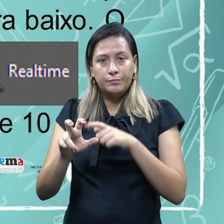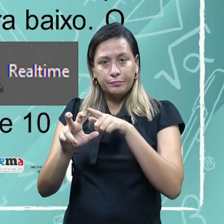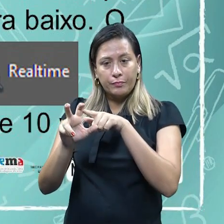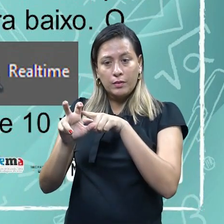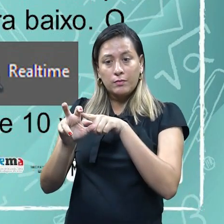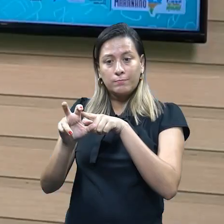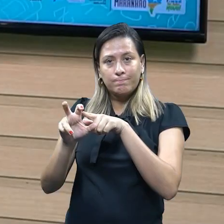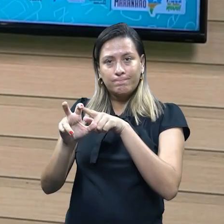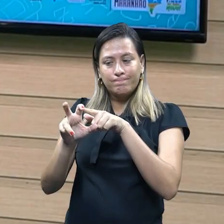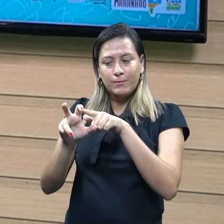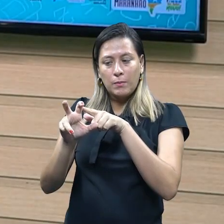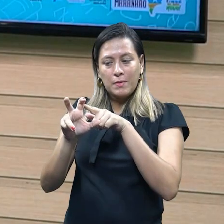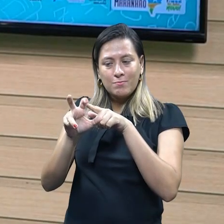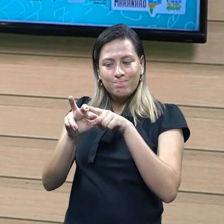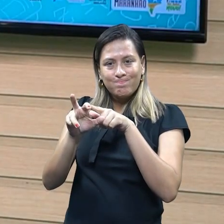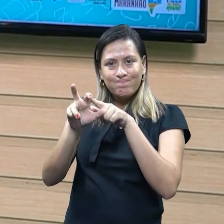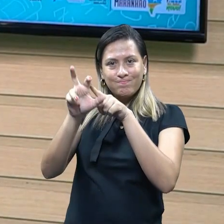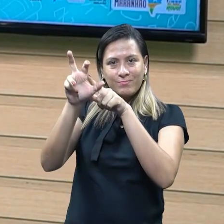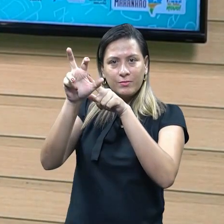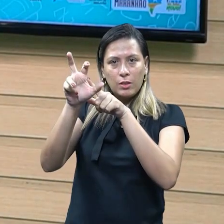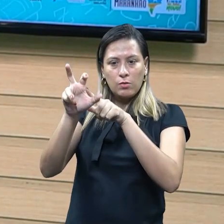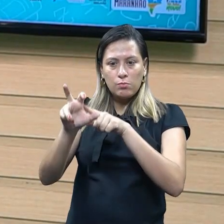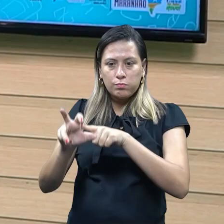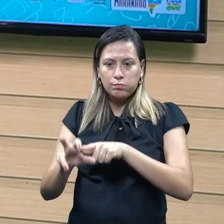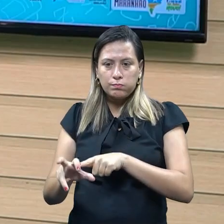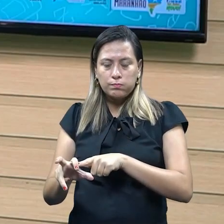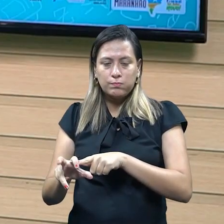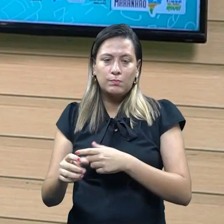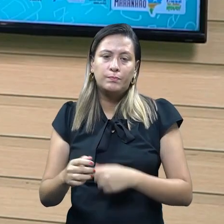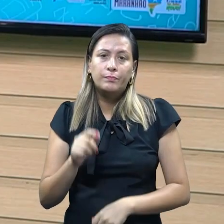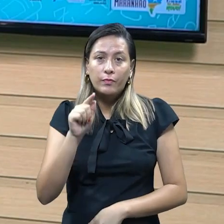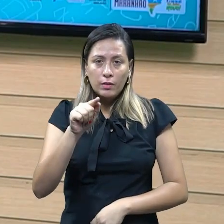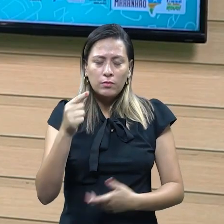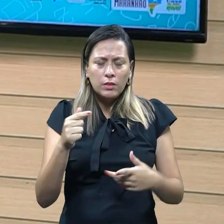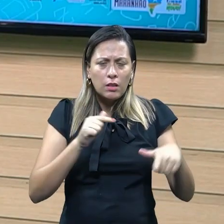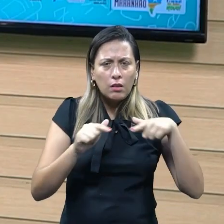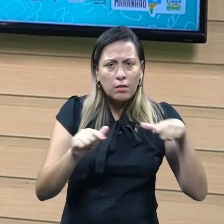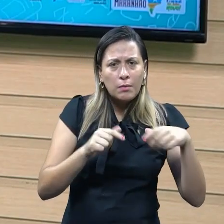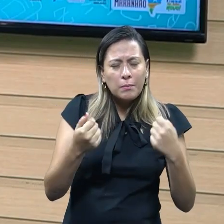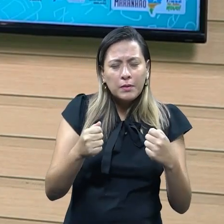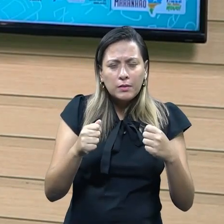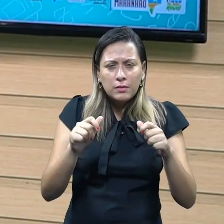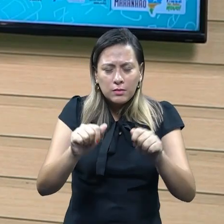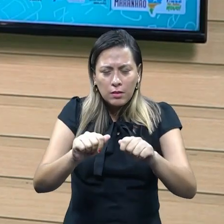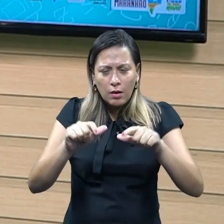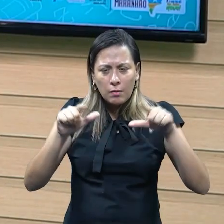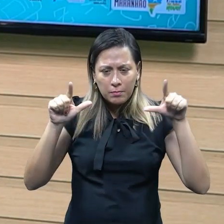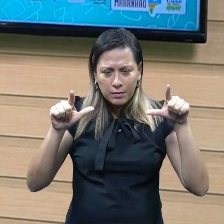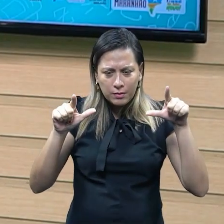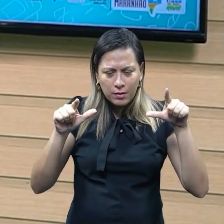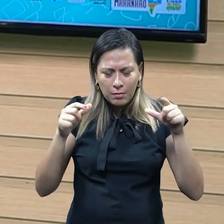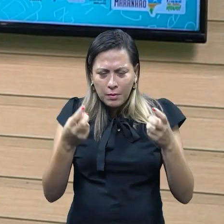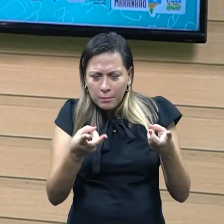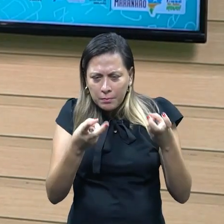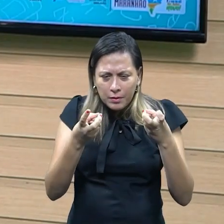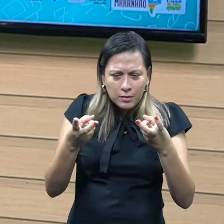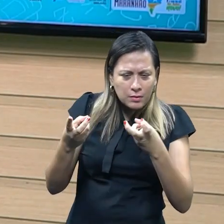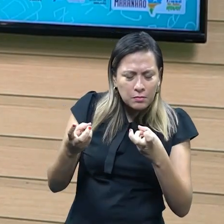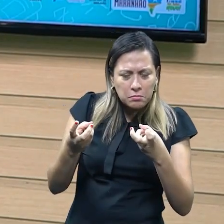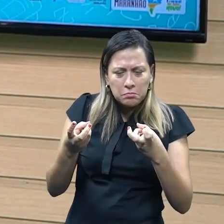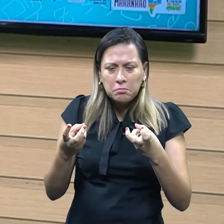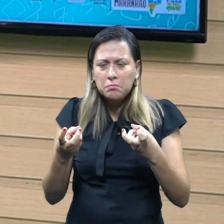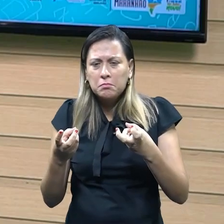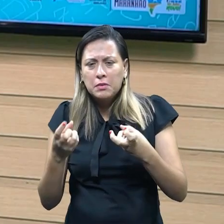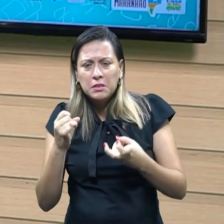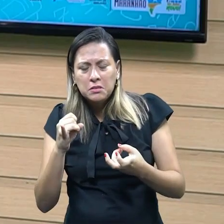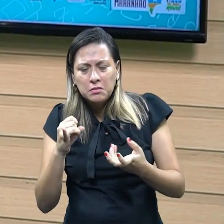pressionado. Então esse aqui é em tempo real, você está trabalhando e precisa ampliar para verificar, para confirmar